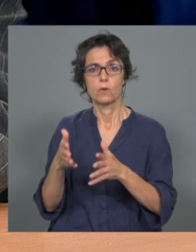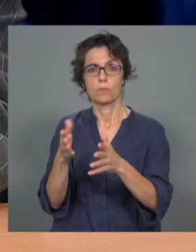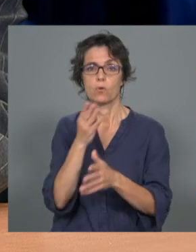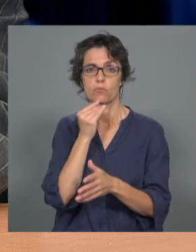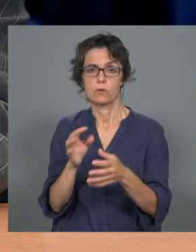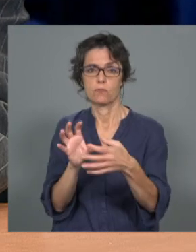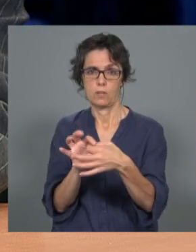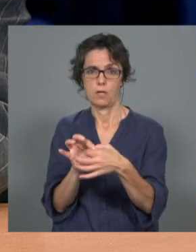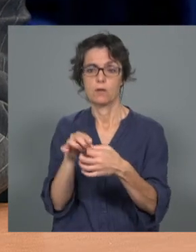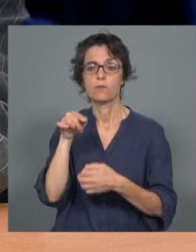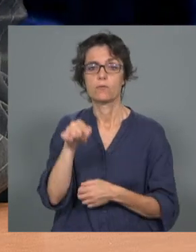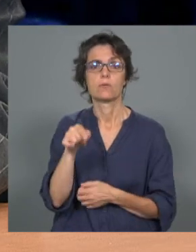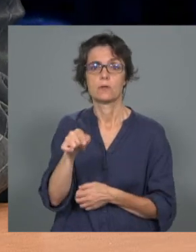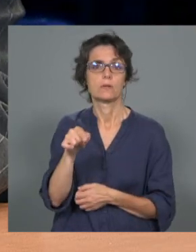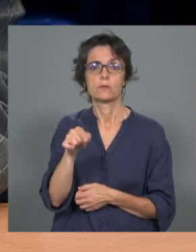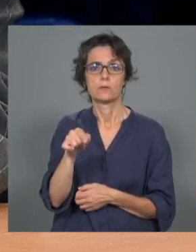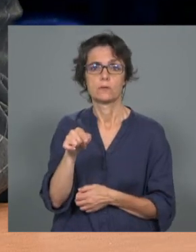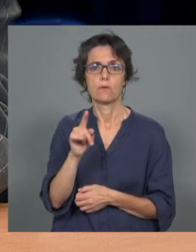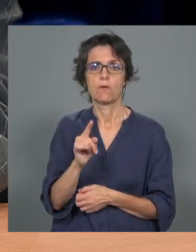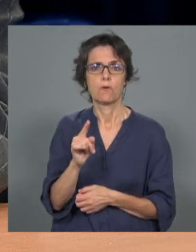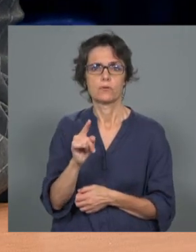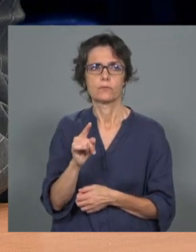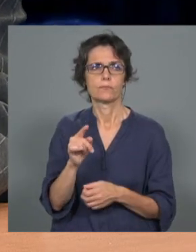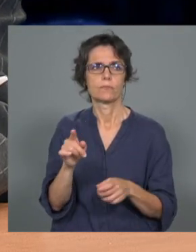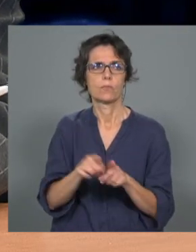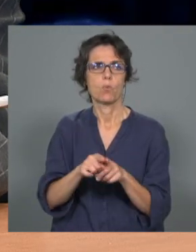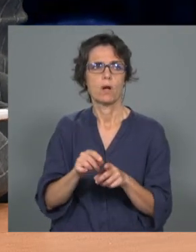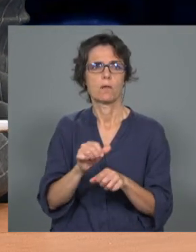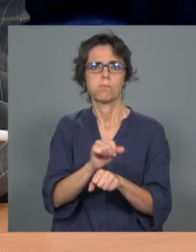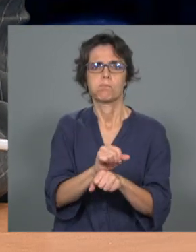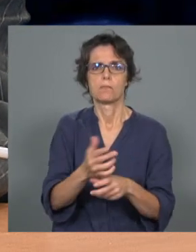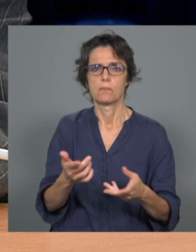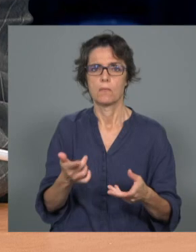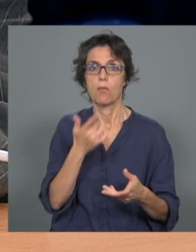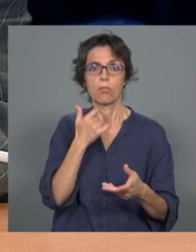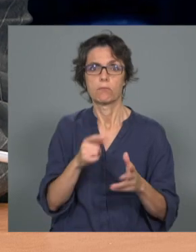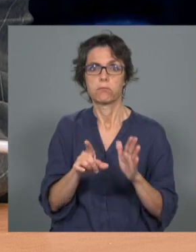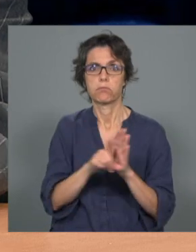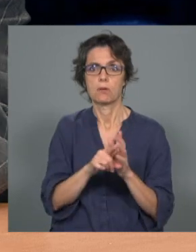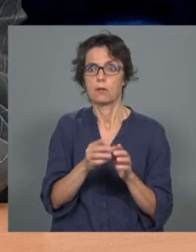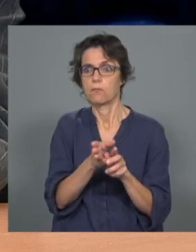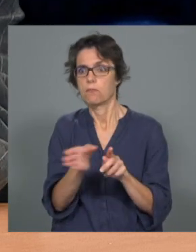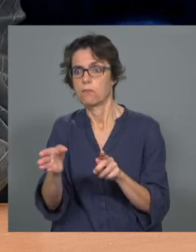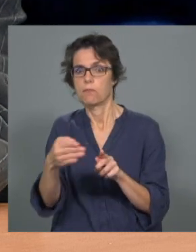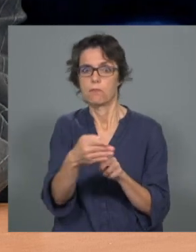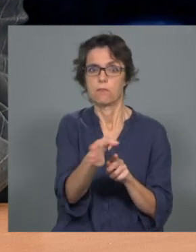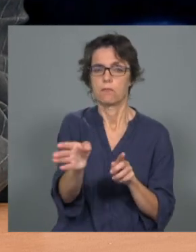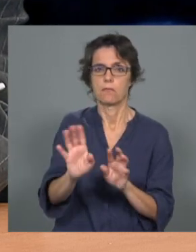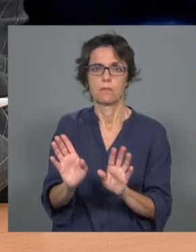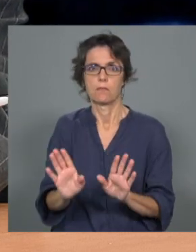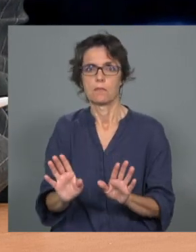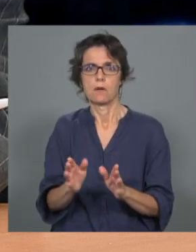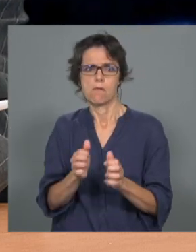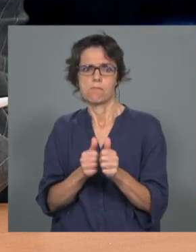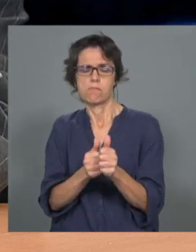judeu, era efetivamente uma prisão. Não se podia desviar nem para um lado, nem para o outro, nem levantar